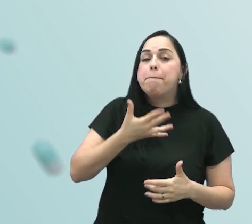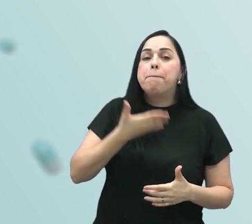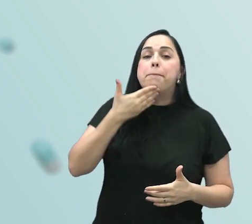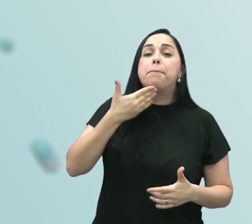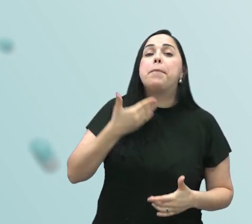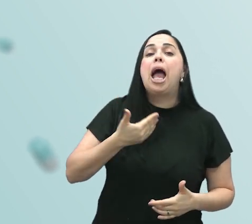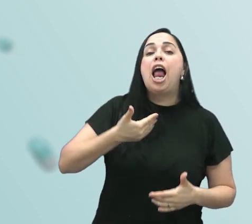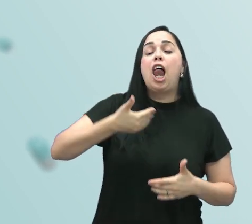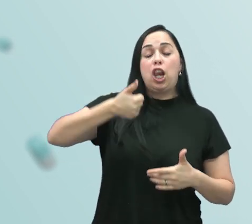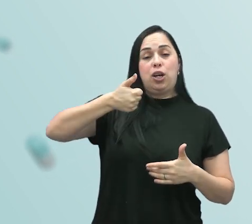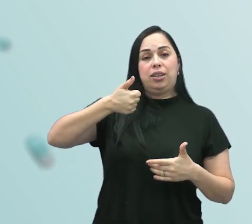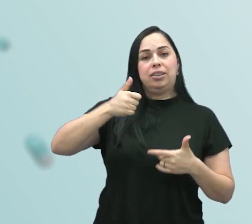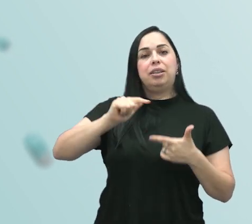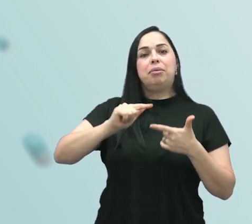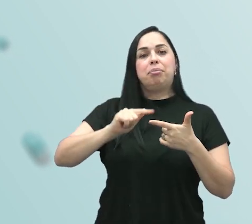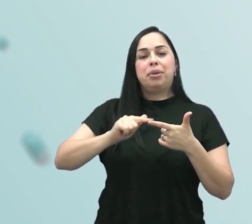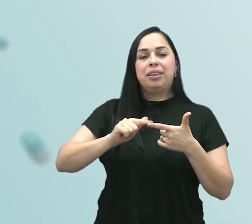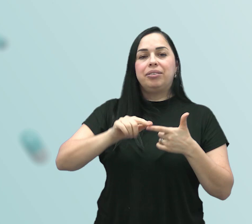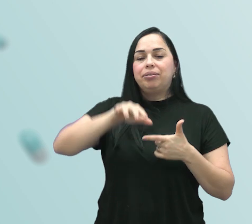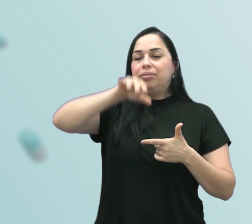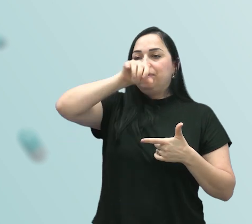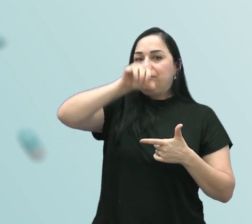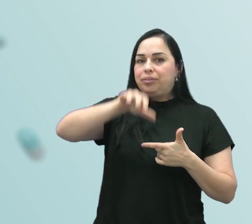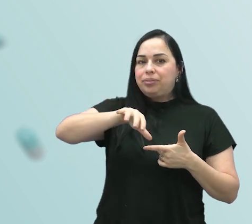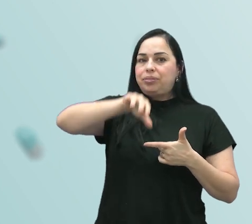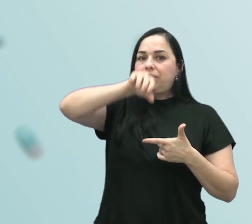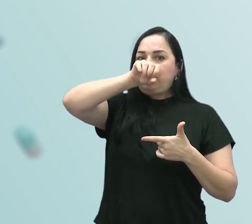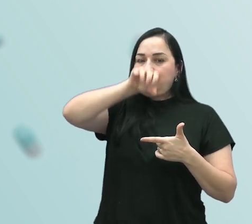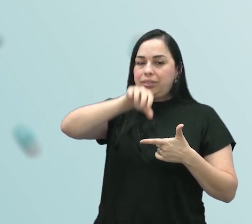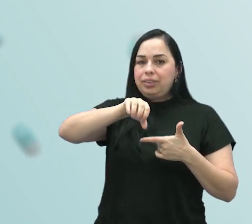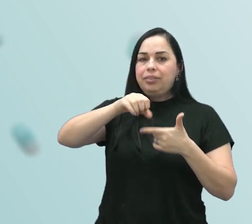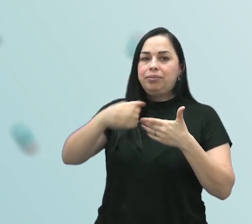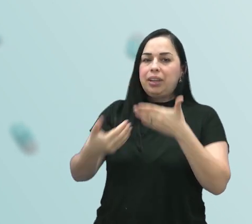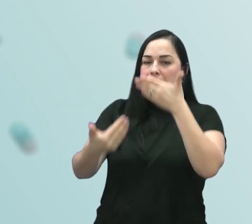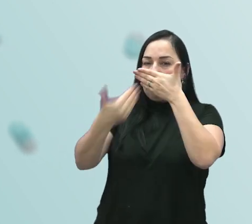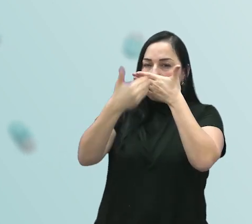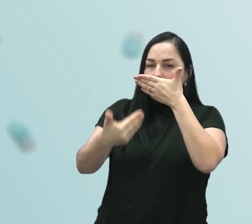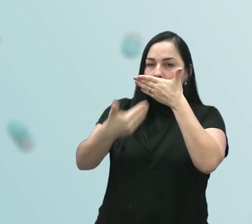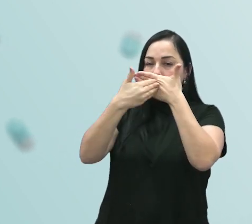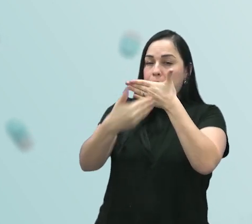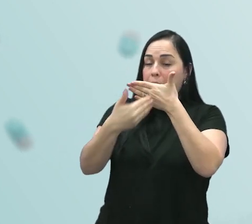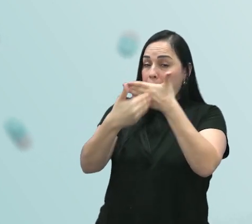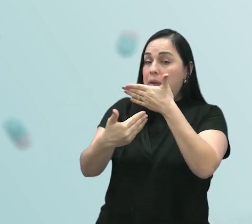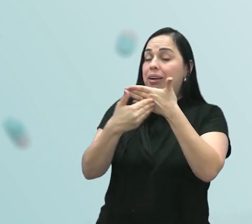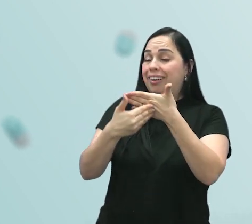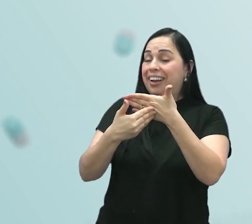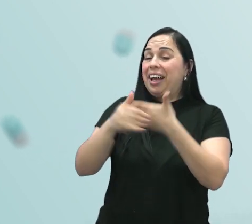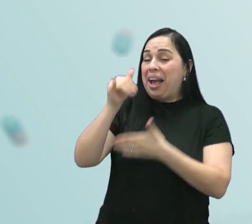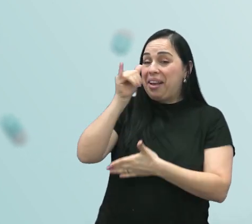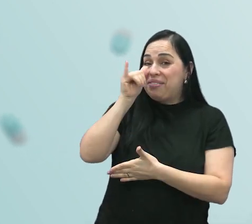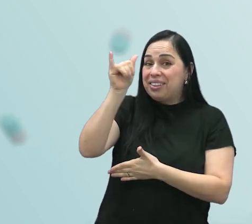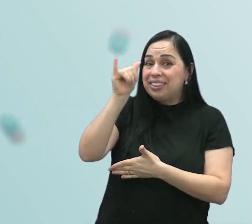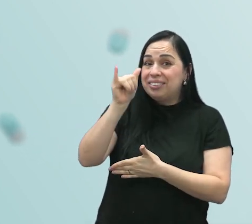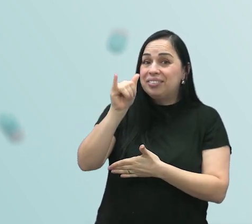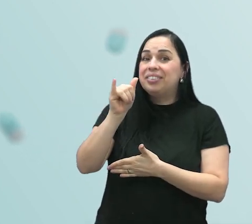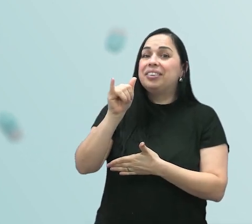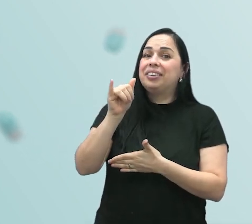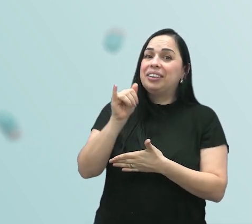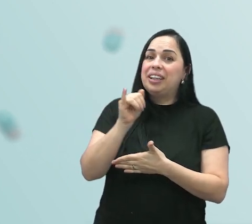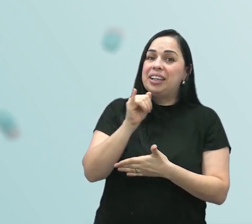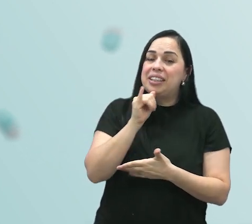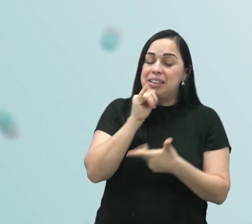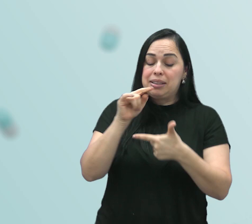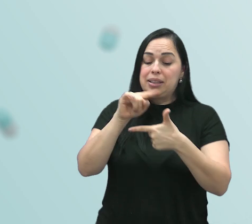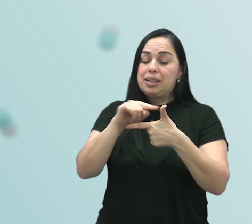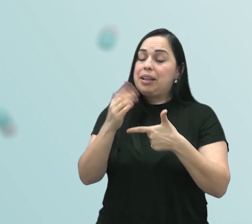melhor lubrificação. E dessa forma, ela funcionar melhor, inclusive na sua defesa, já que é uma porta de entrada importante para doenças. Seja